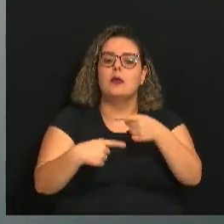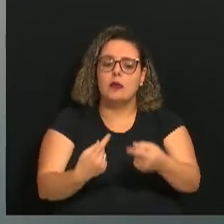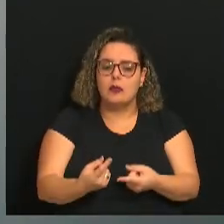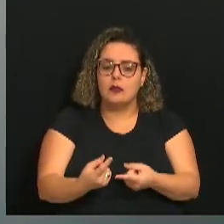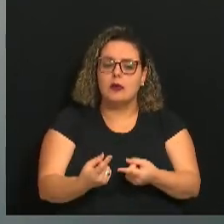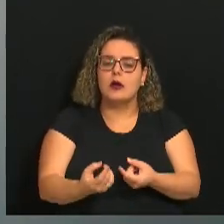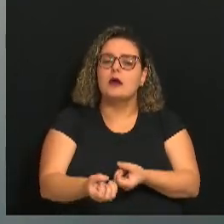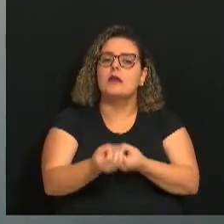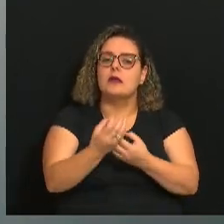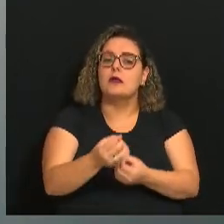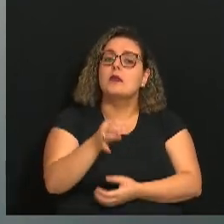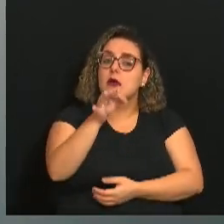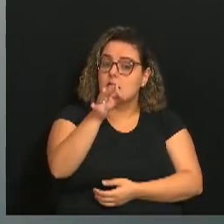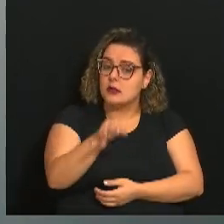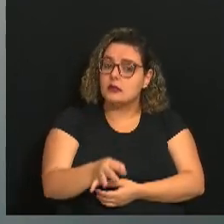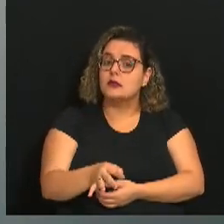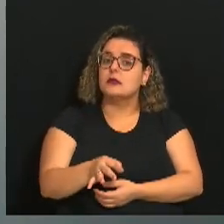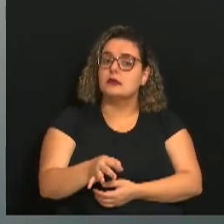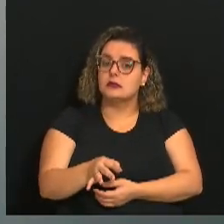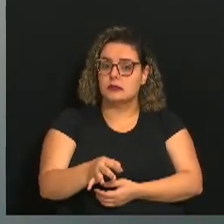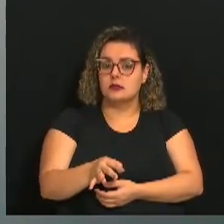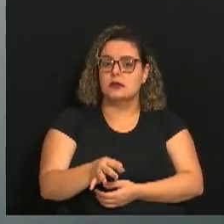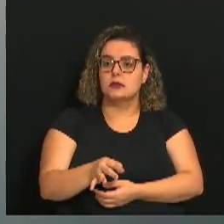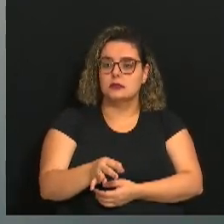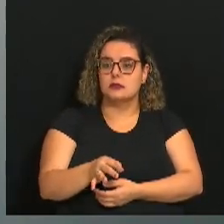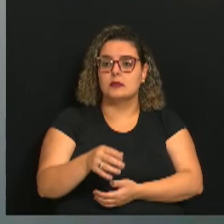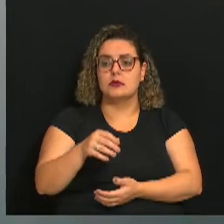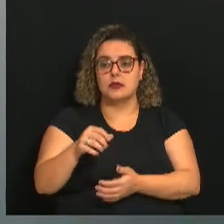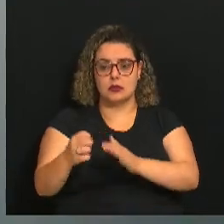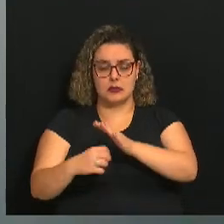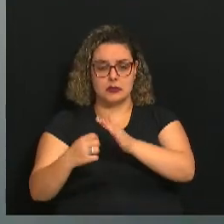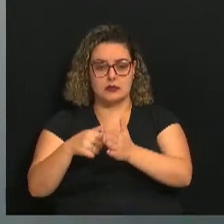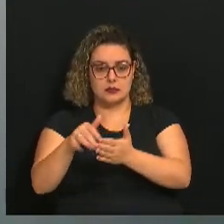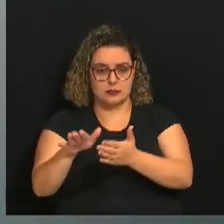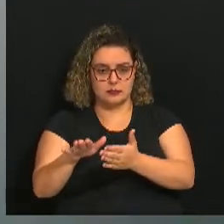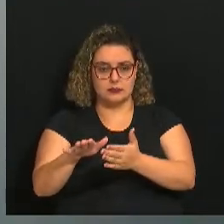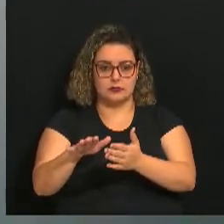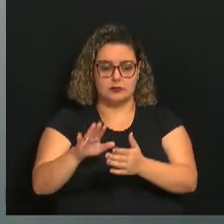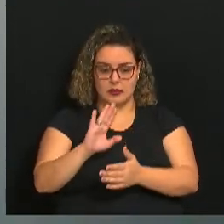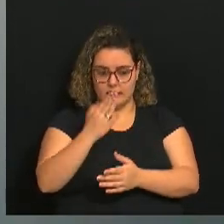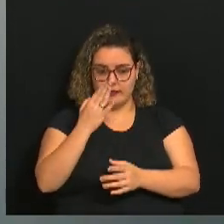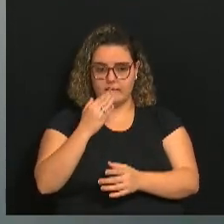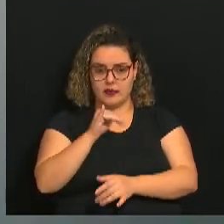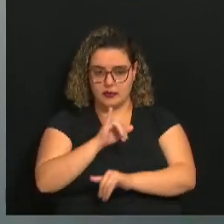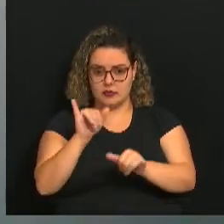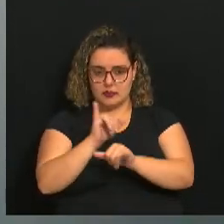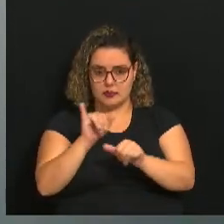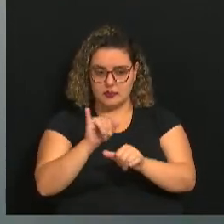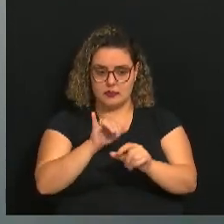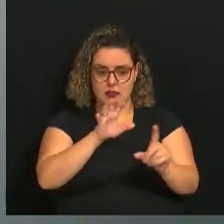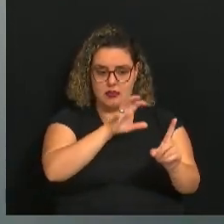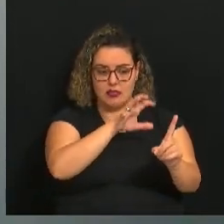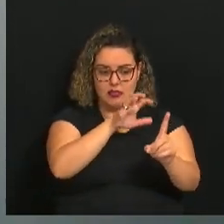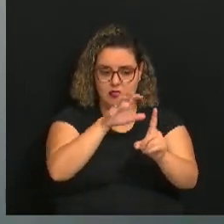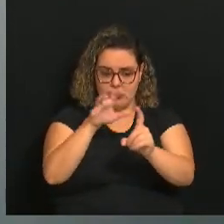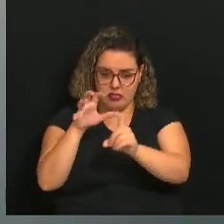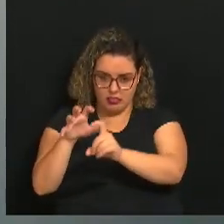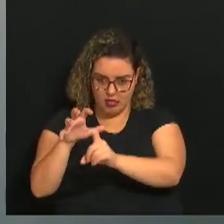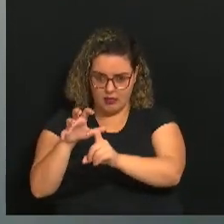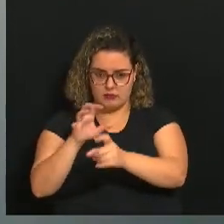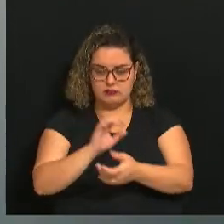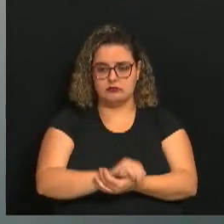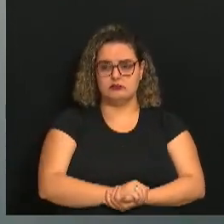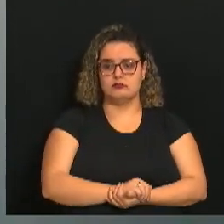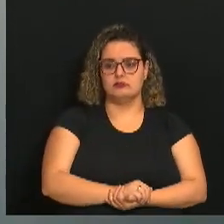a empresa que saiu estava disseminando, que essa fake news acabava ameaçando. Você falou, são pessoas simples, só tem aquele